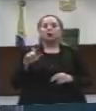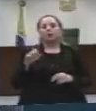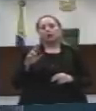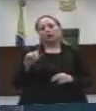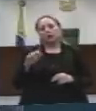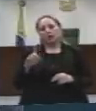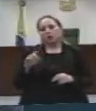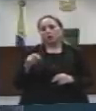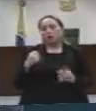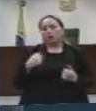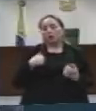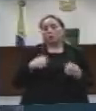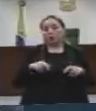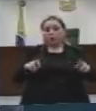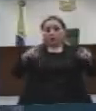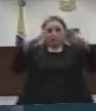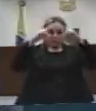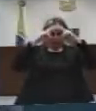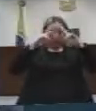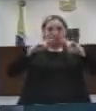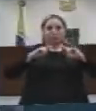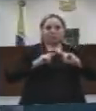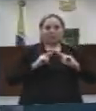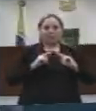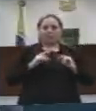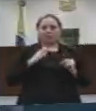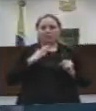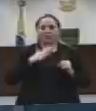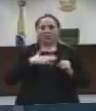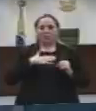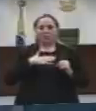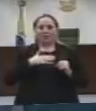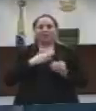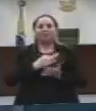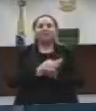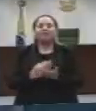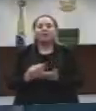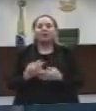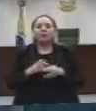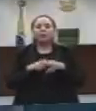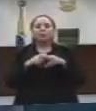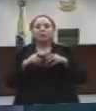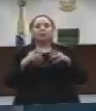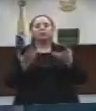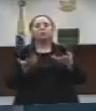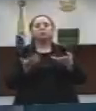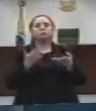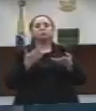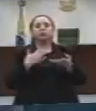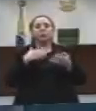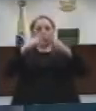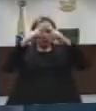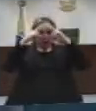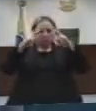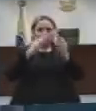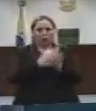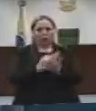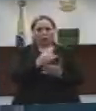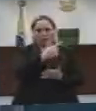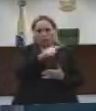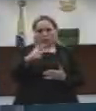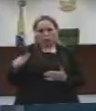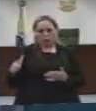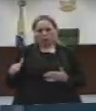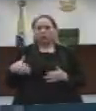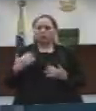respeitado na profissão de minha fé por isso respeito a profissão de fé dos outros e aí o nosso país tem